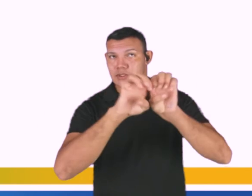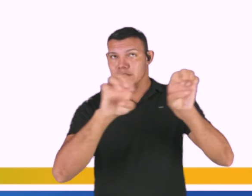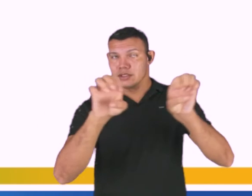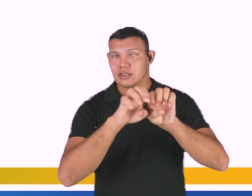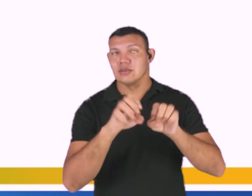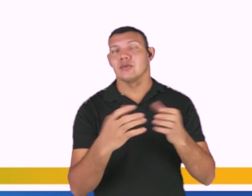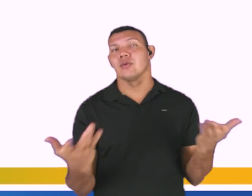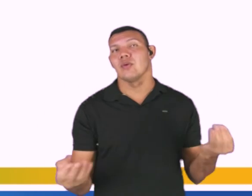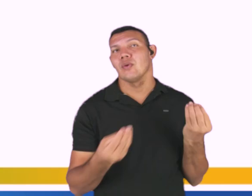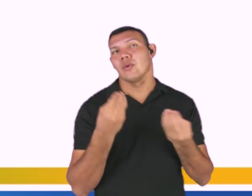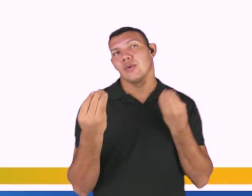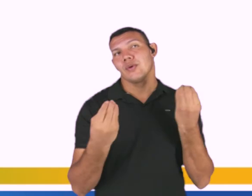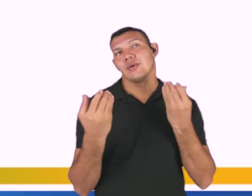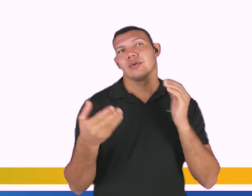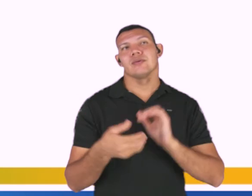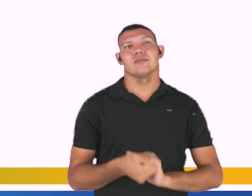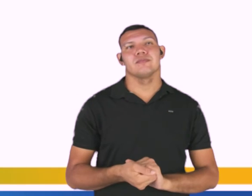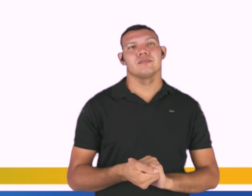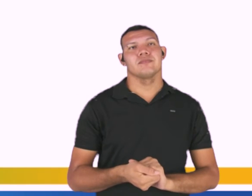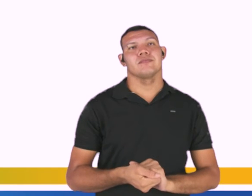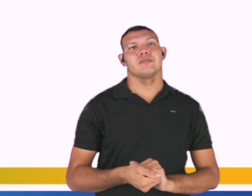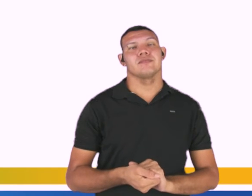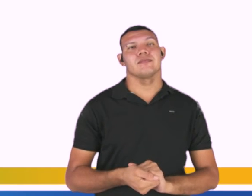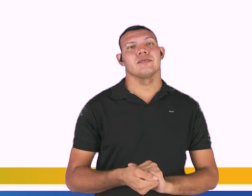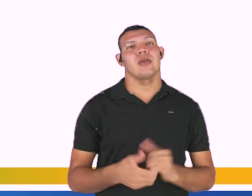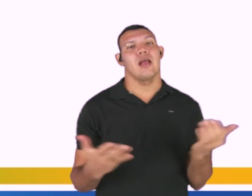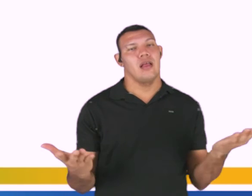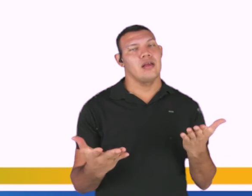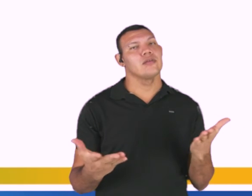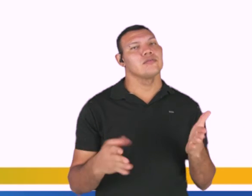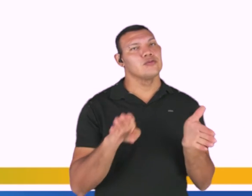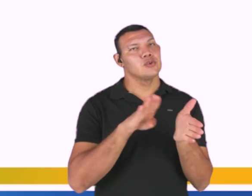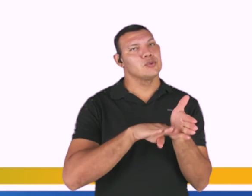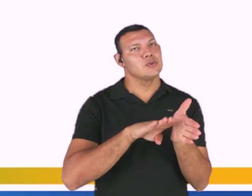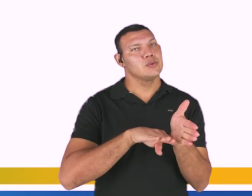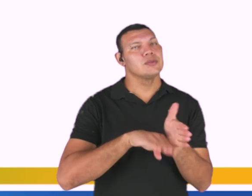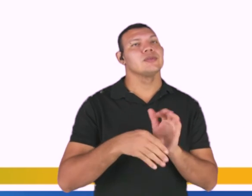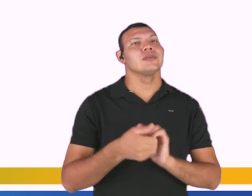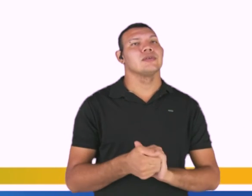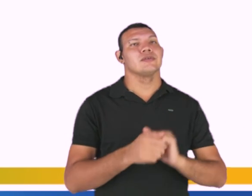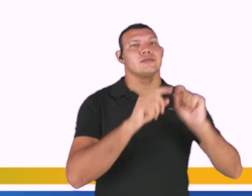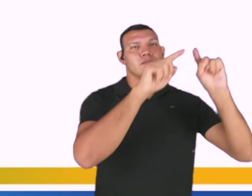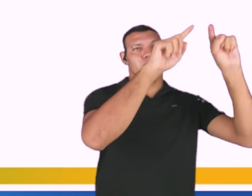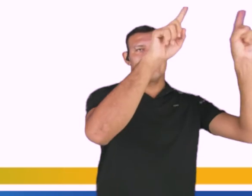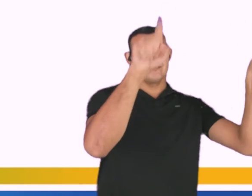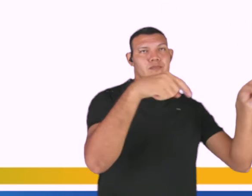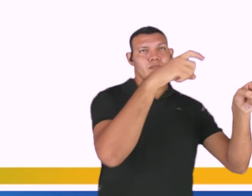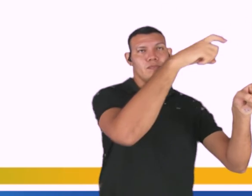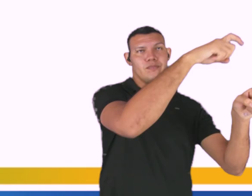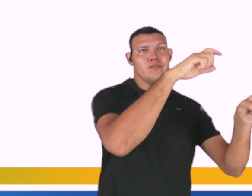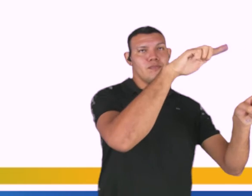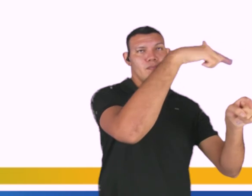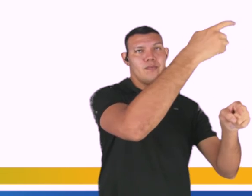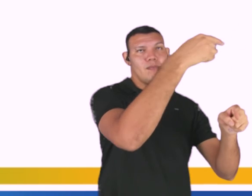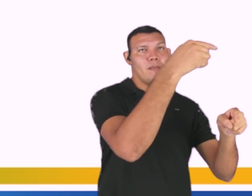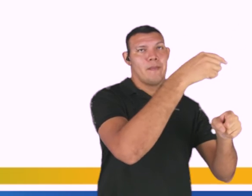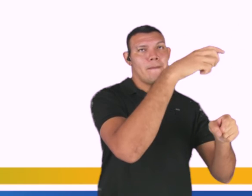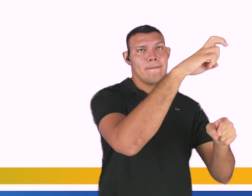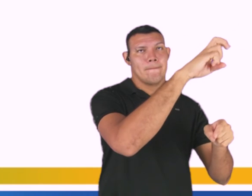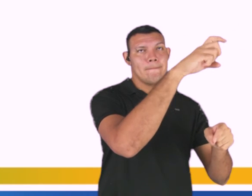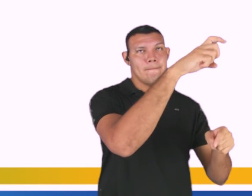ser escrita da seguinte maneira, já com ela fatorada. X ao quadrado menos 5x mais